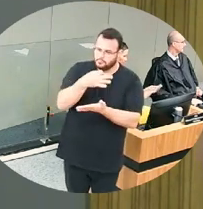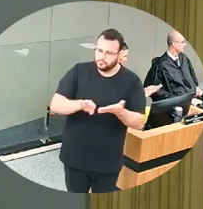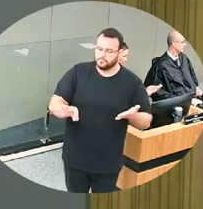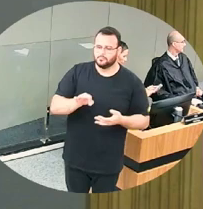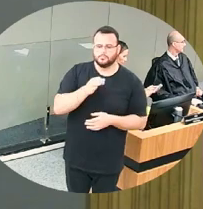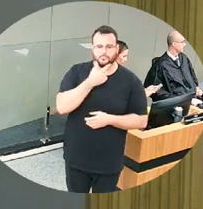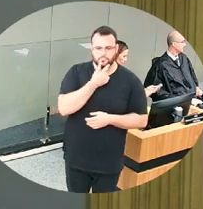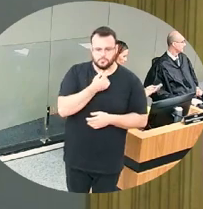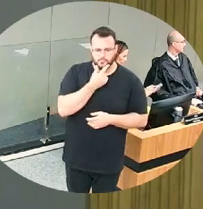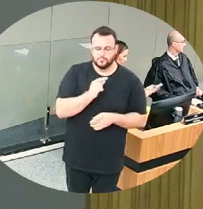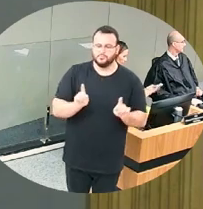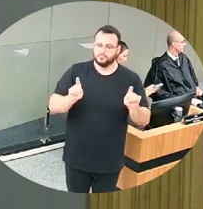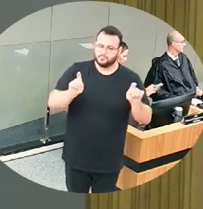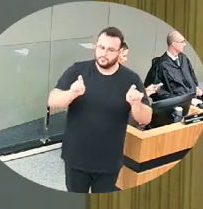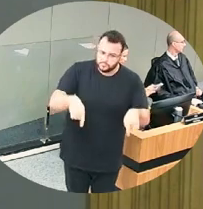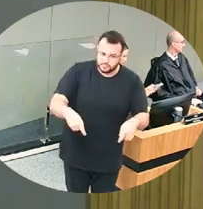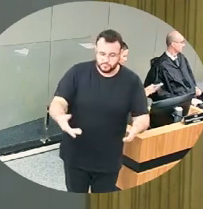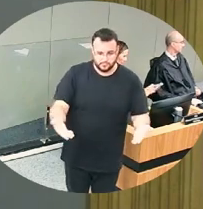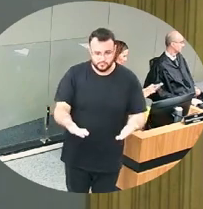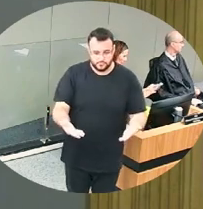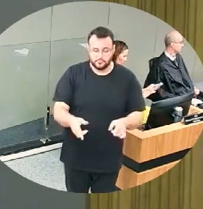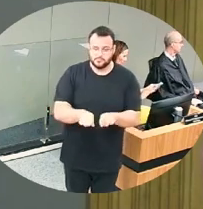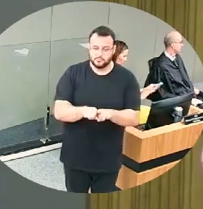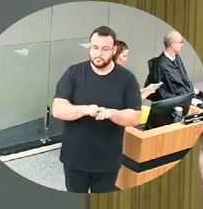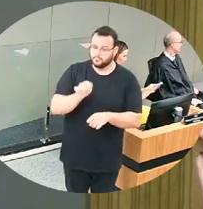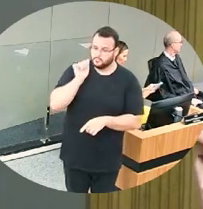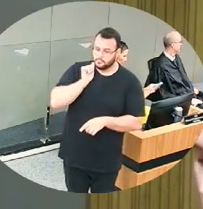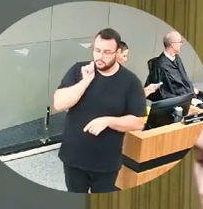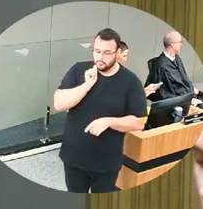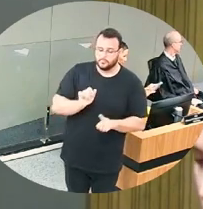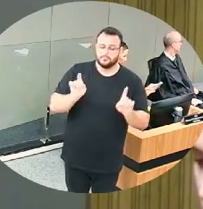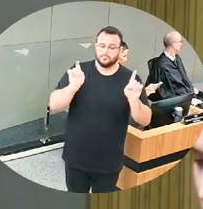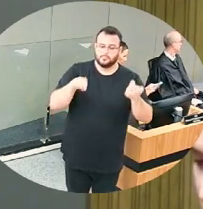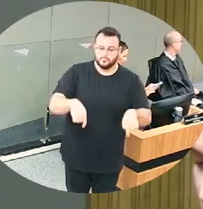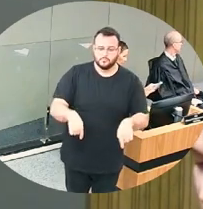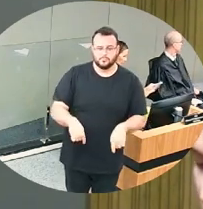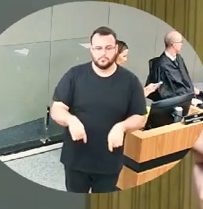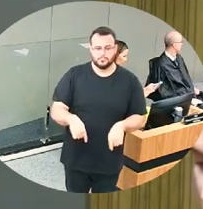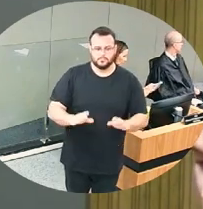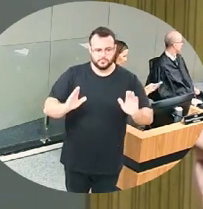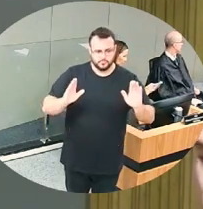pelo excelentíssimo Desembargador em possante e pela excelentíssima desembargadora